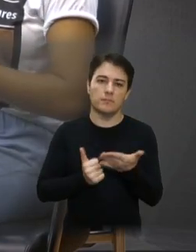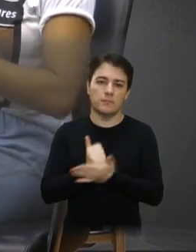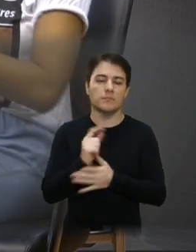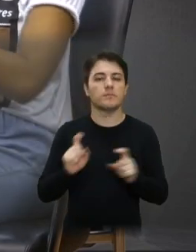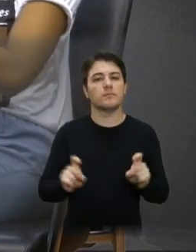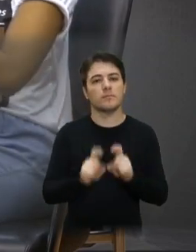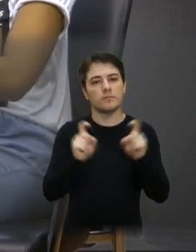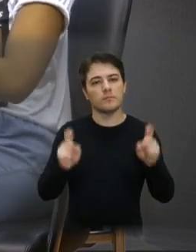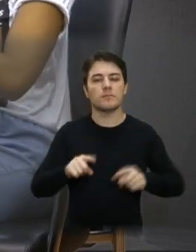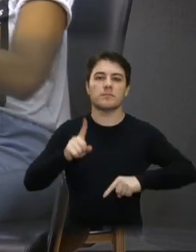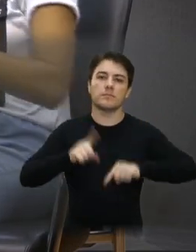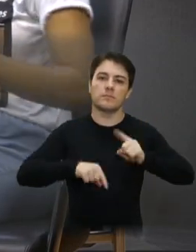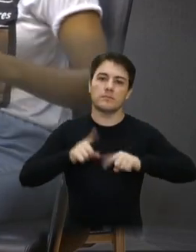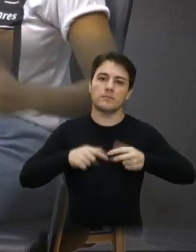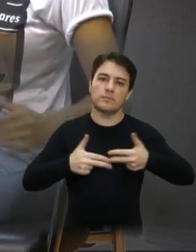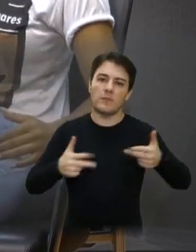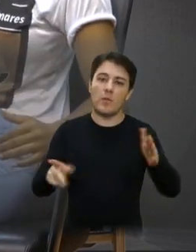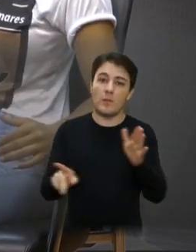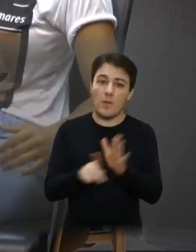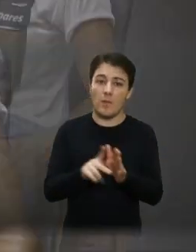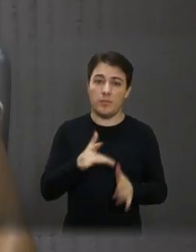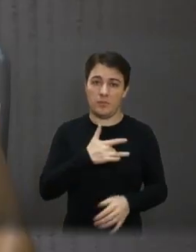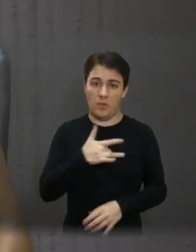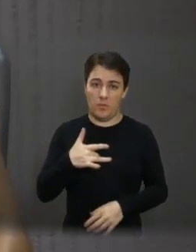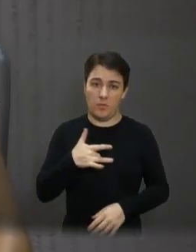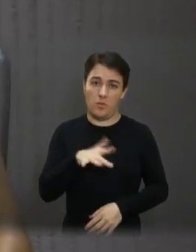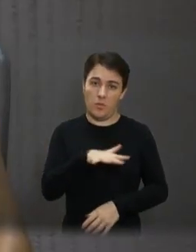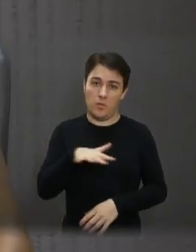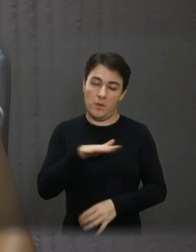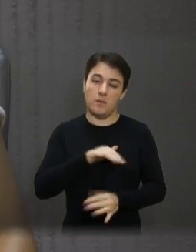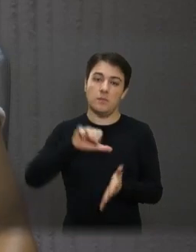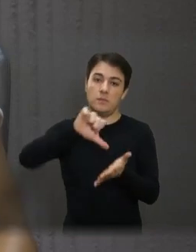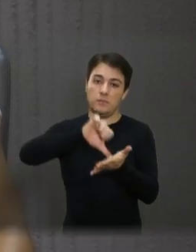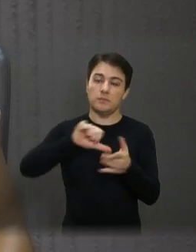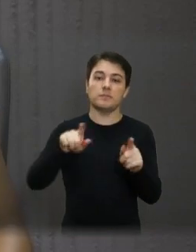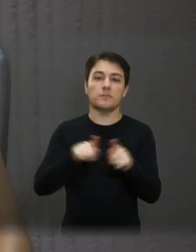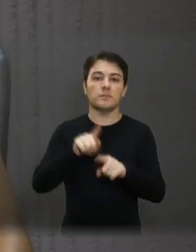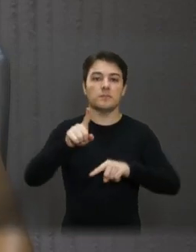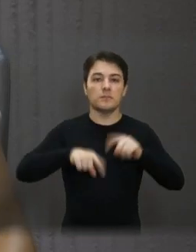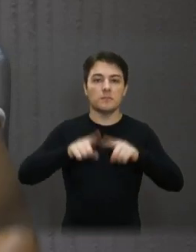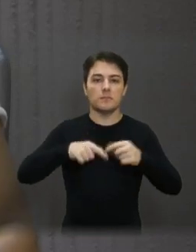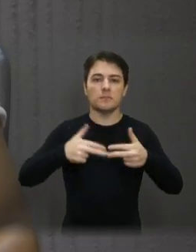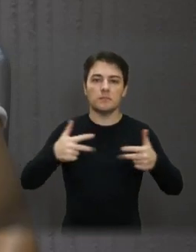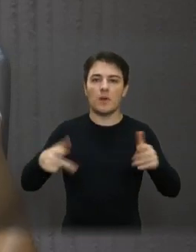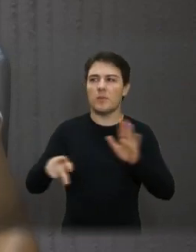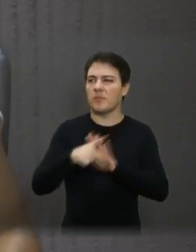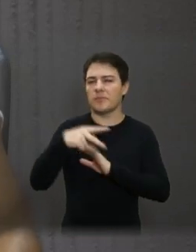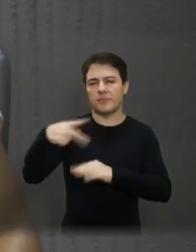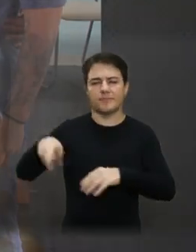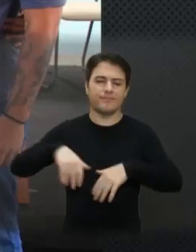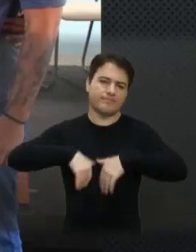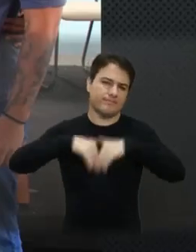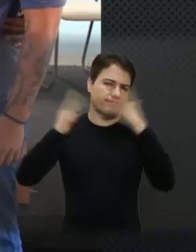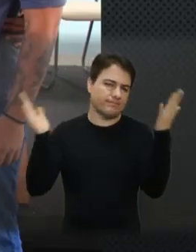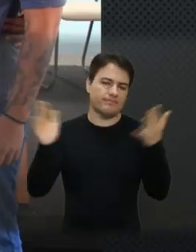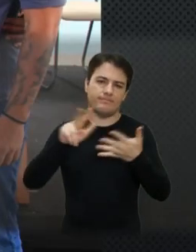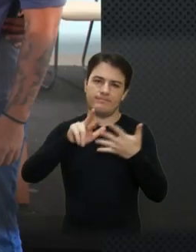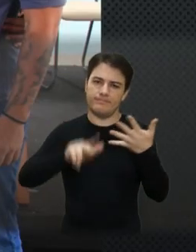computadores equipamentos de saúde mesmo para serem utilizadas no pós equipamentos estruturais enfim